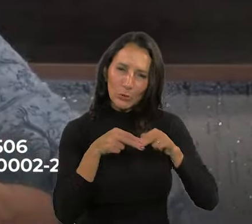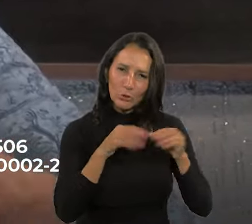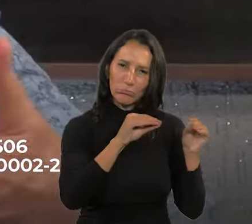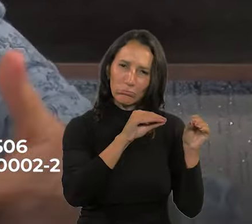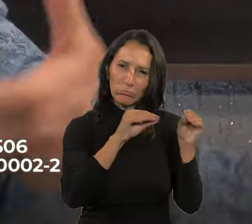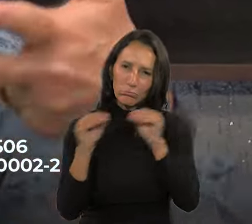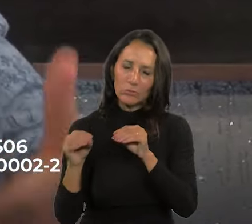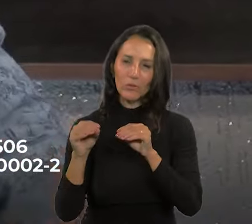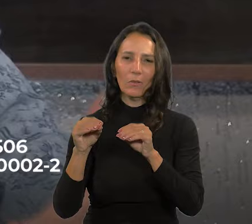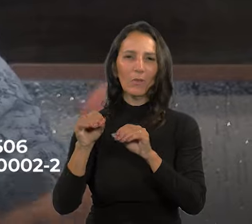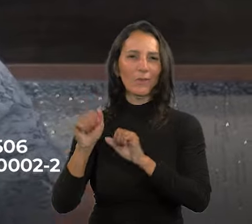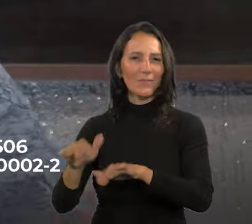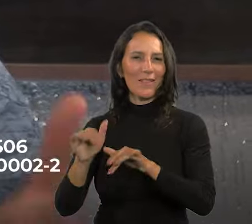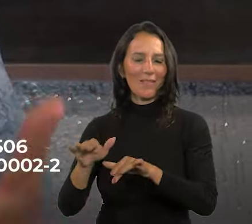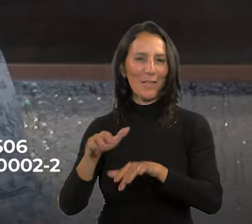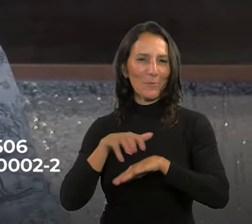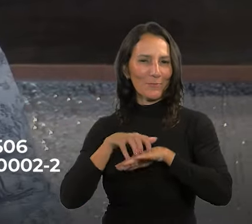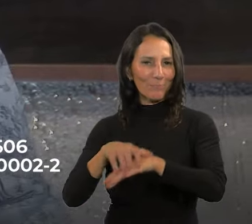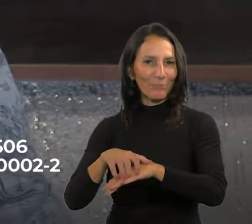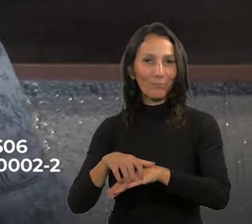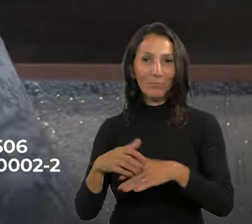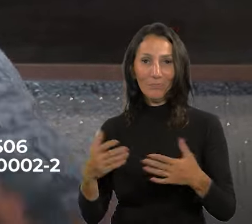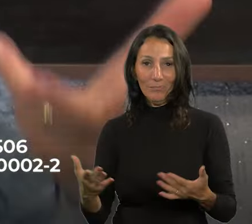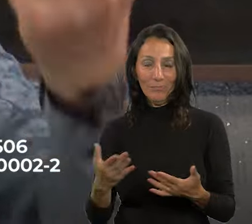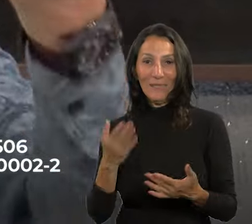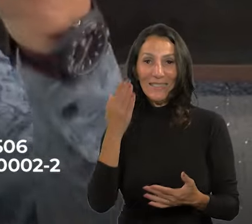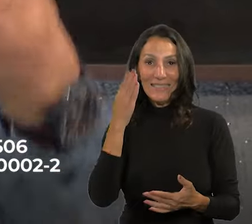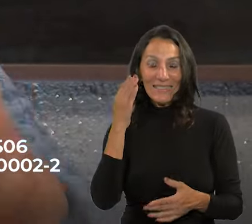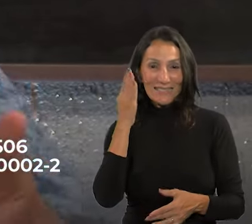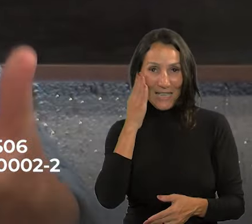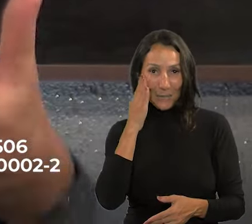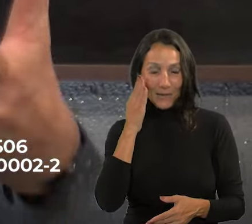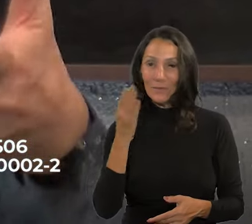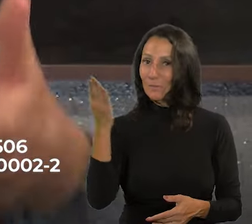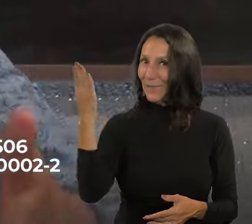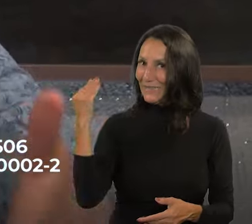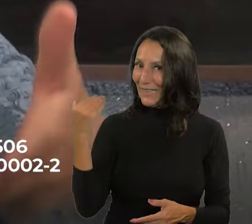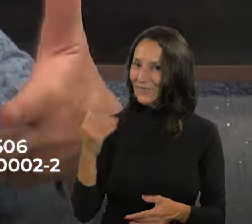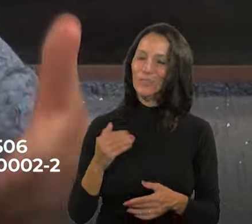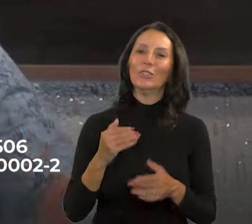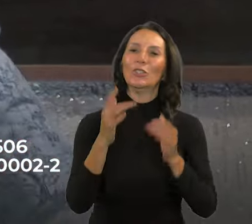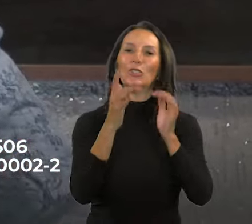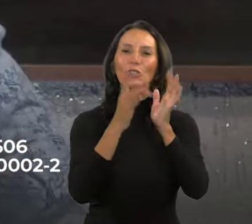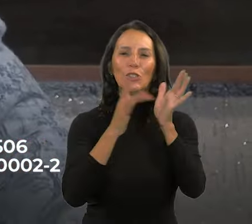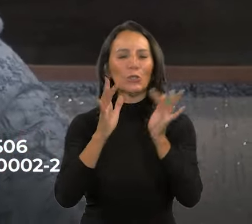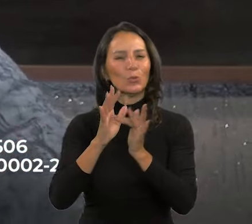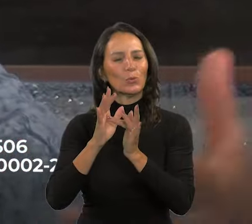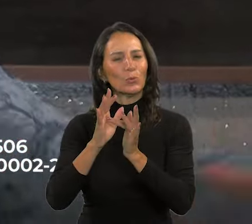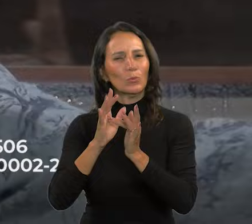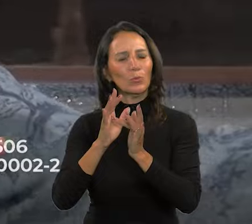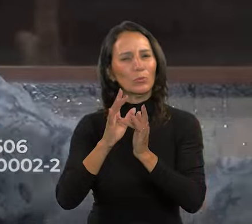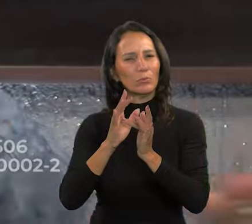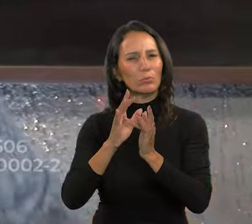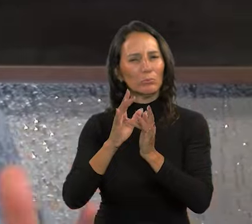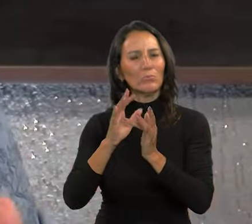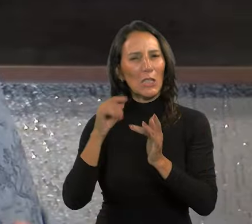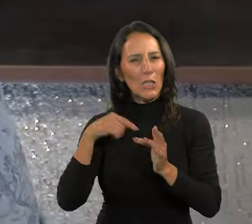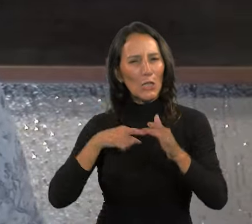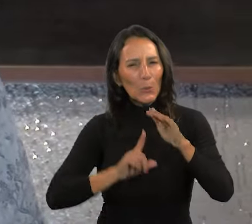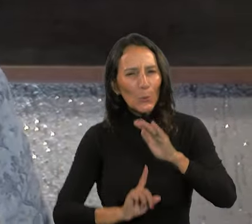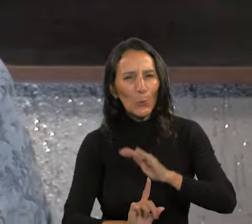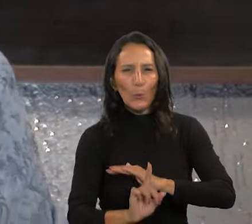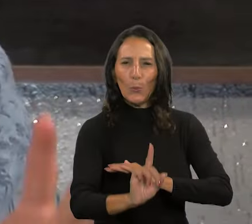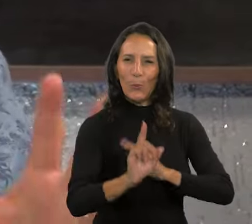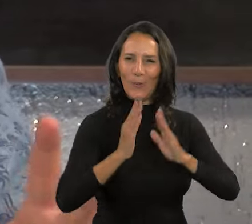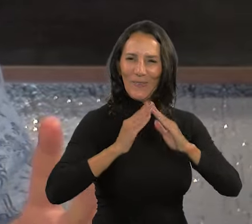pegou o texto, o livro do profeta Isaías, assentou-se na cadeira de Moisés, que ninguém assentava, ficava uma cadeira